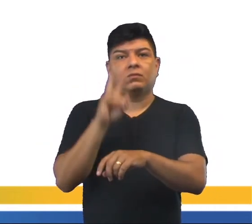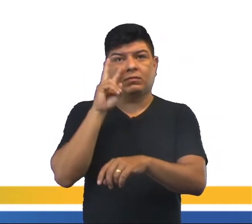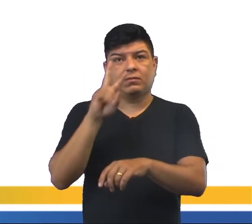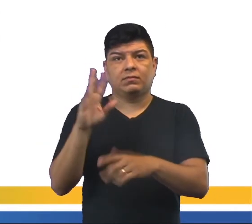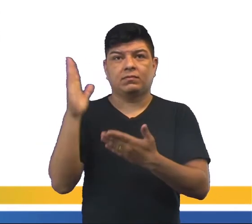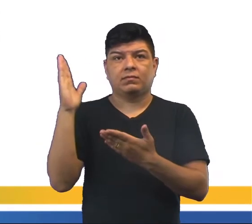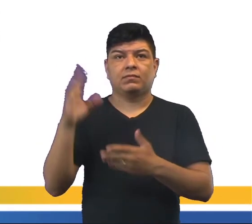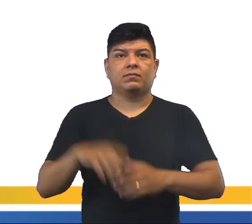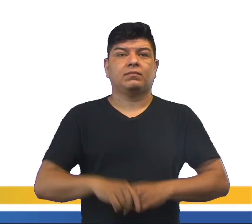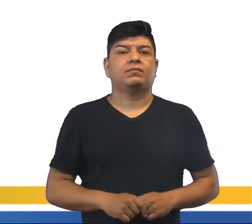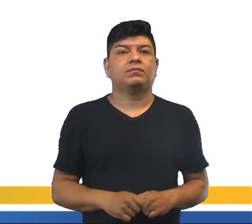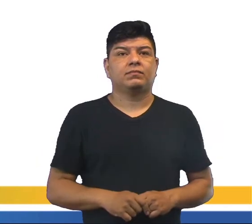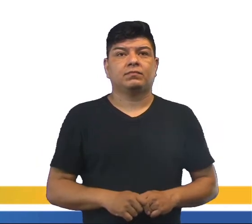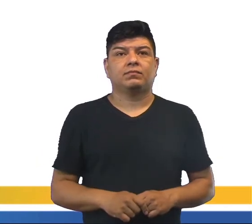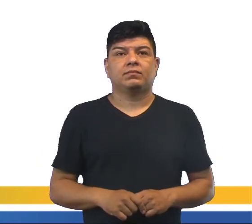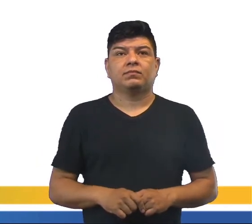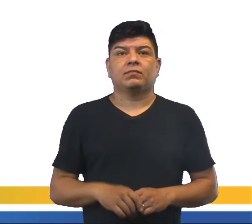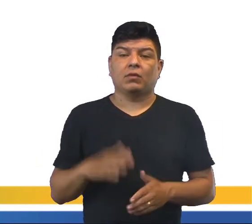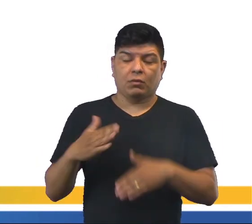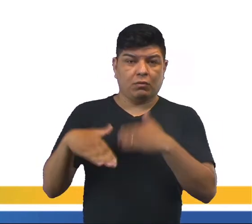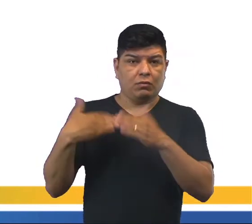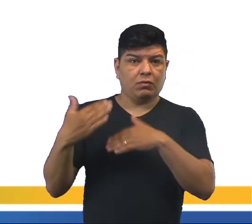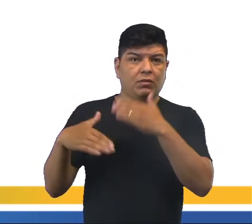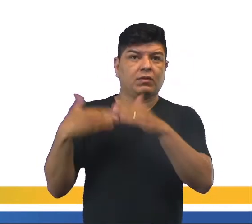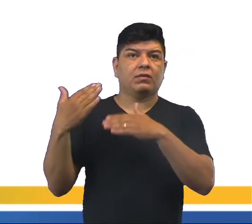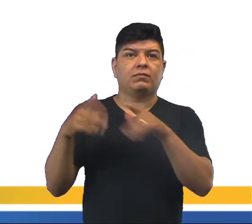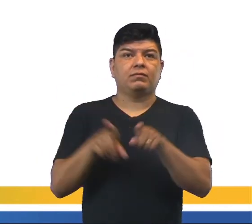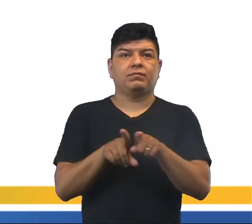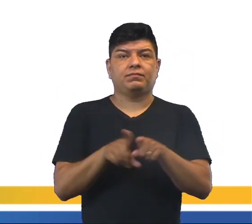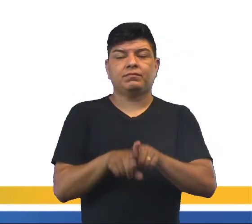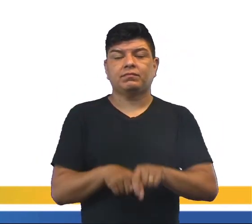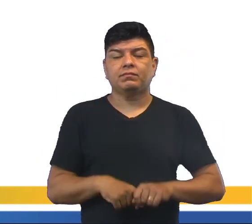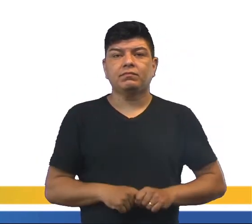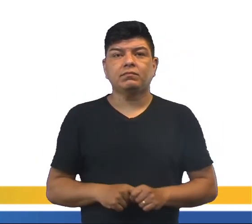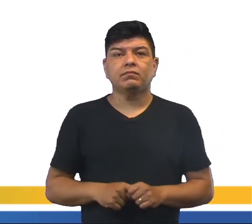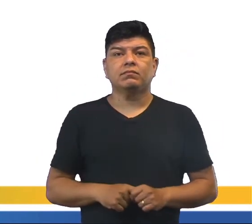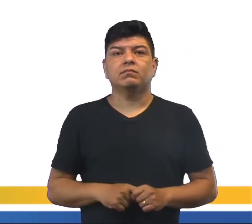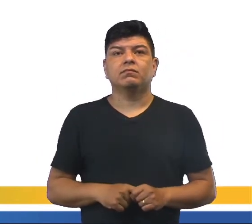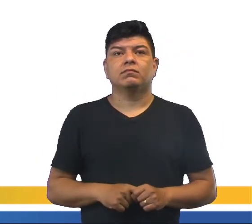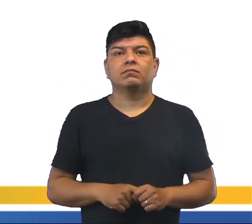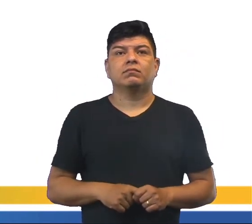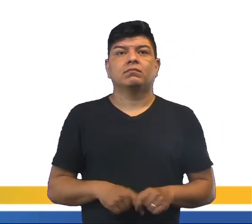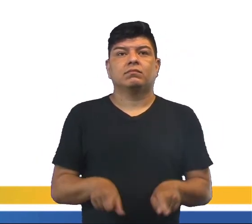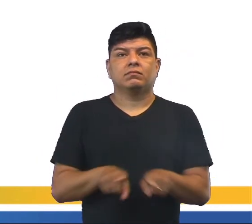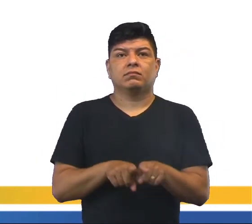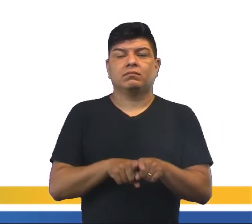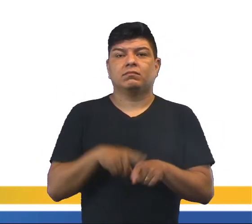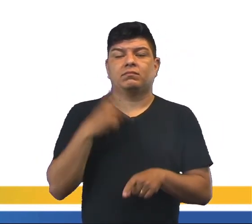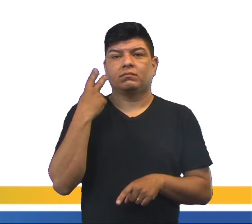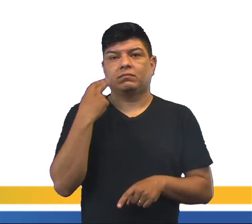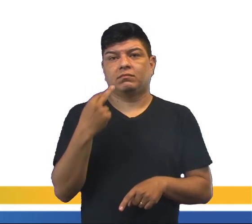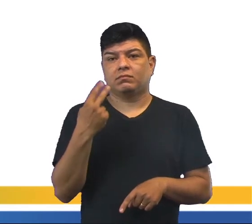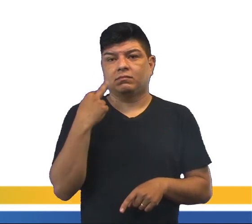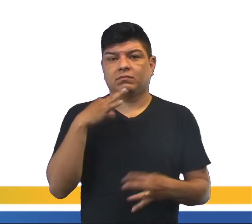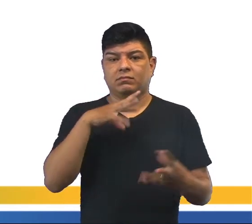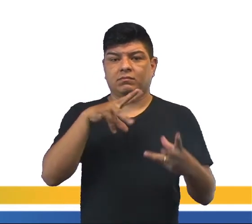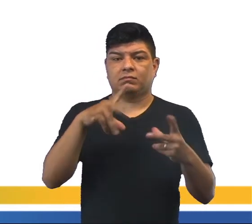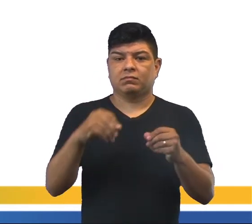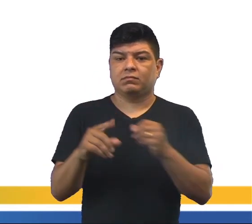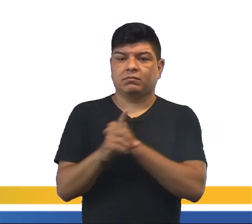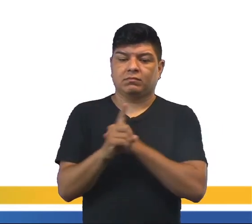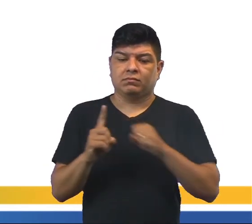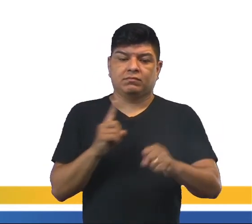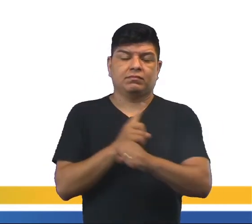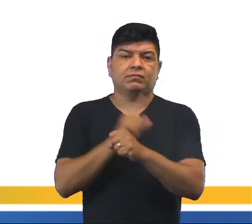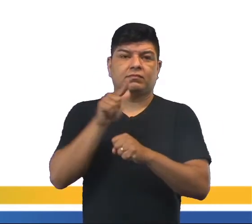nossa. O evolucionismo, né? Também é comum, né, em todas as sociedades e